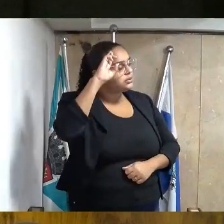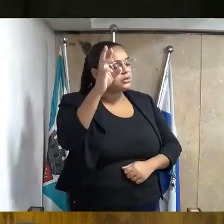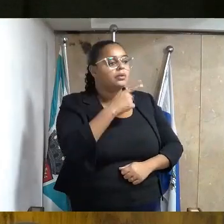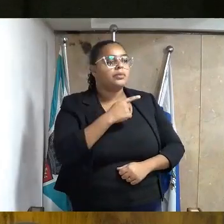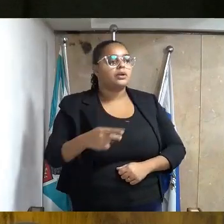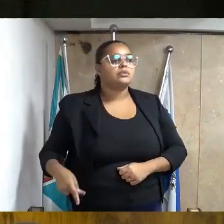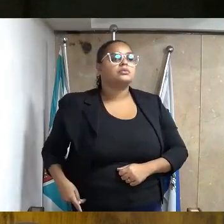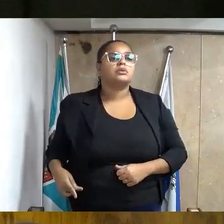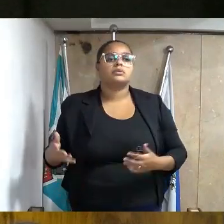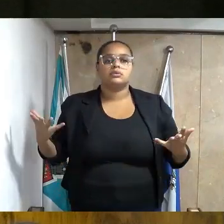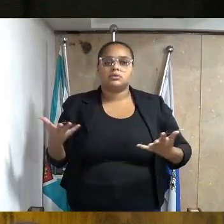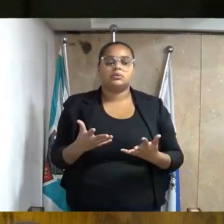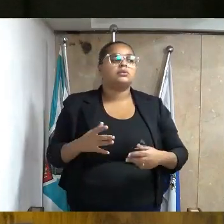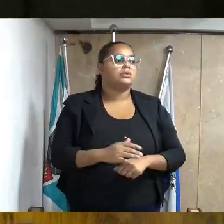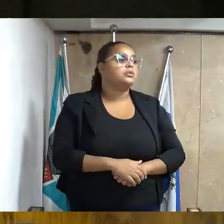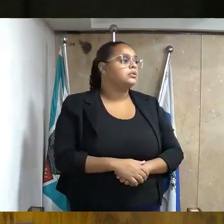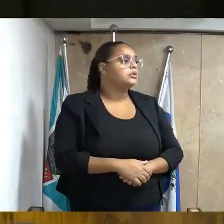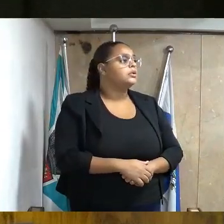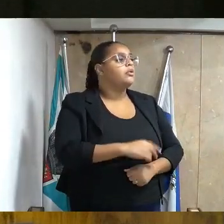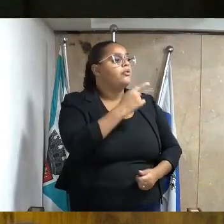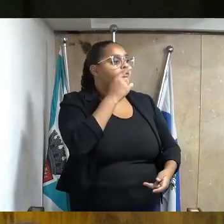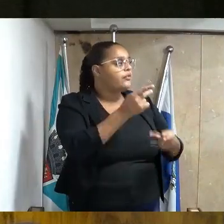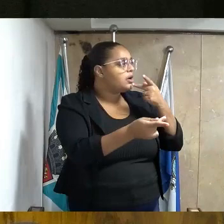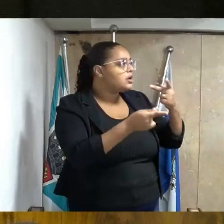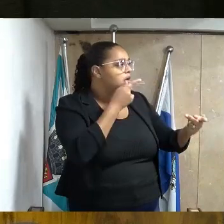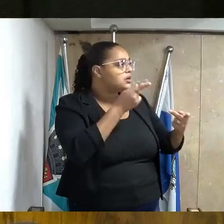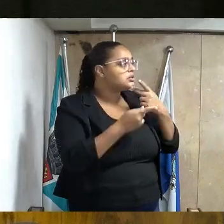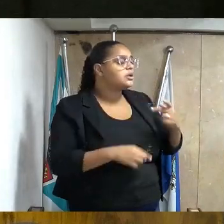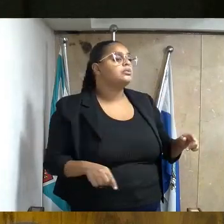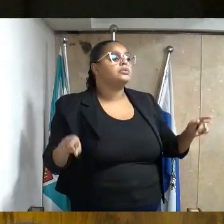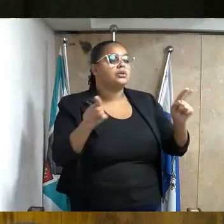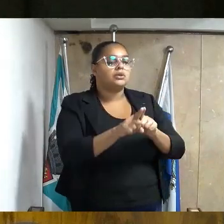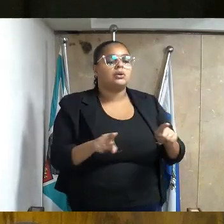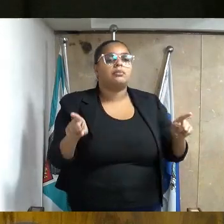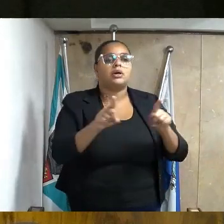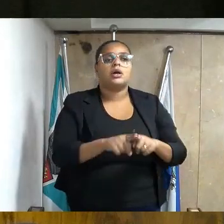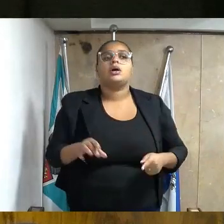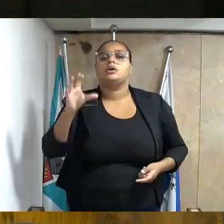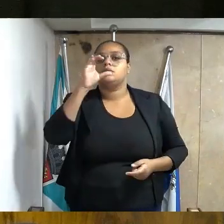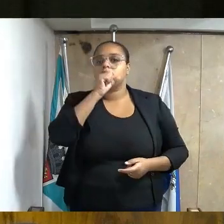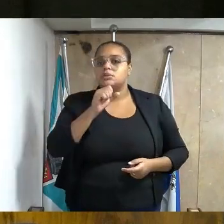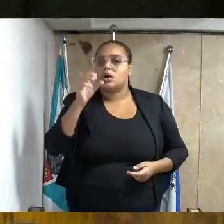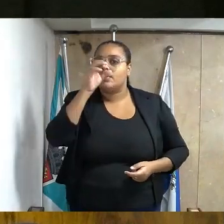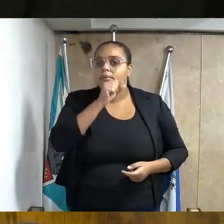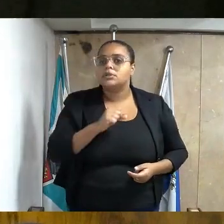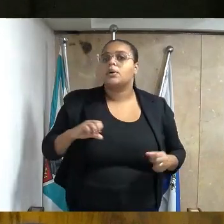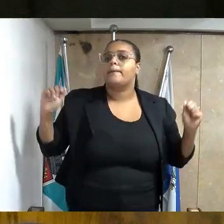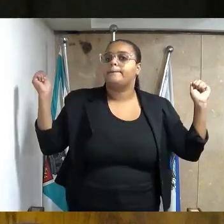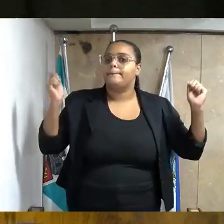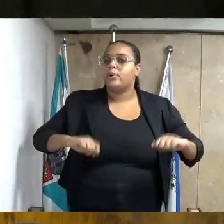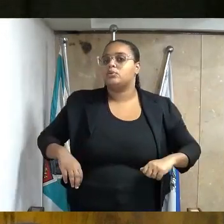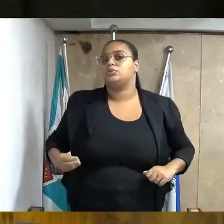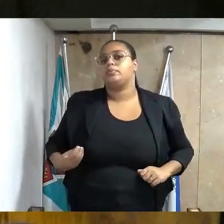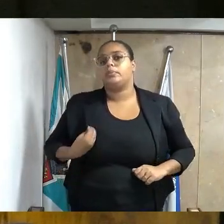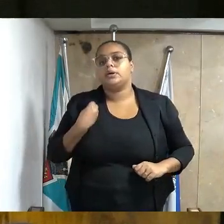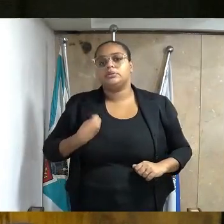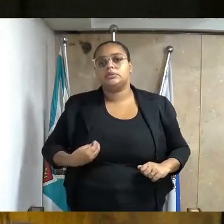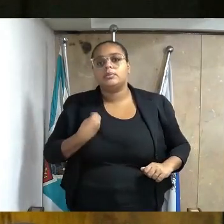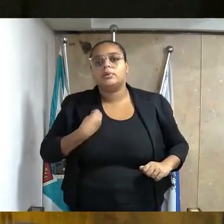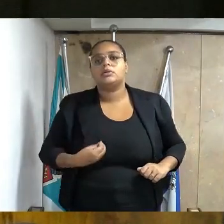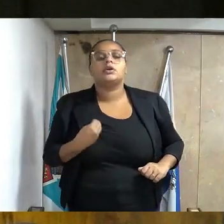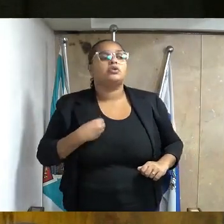aqui nesse momento dizer a vocês também que no sábado a gente pôde participar de